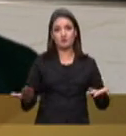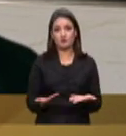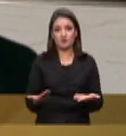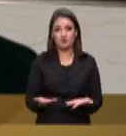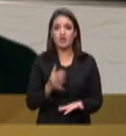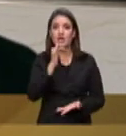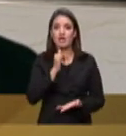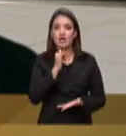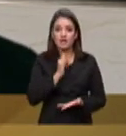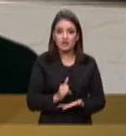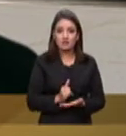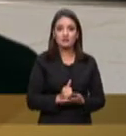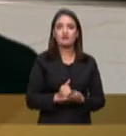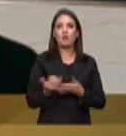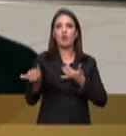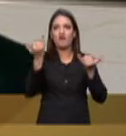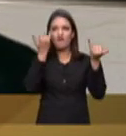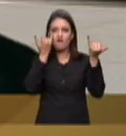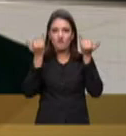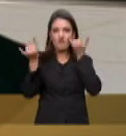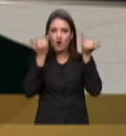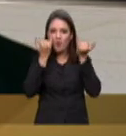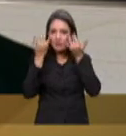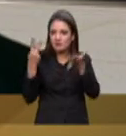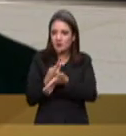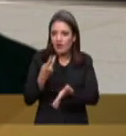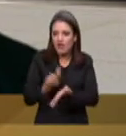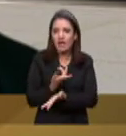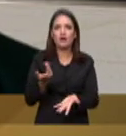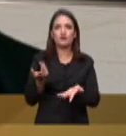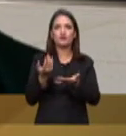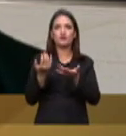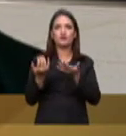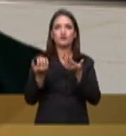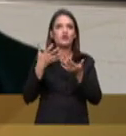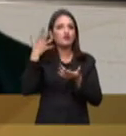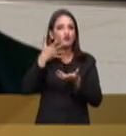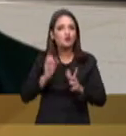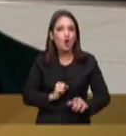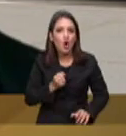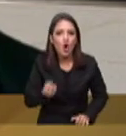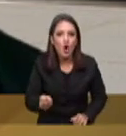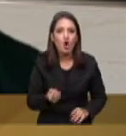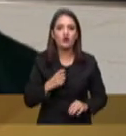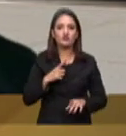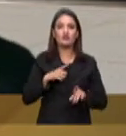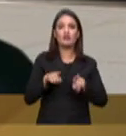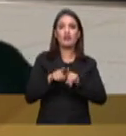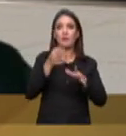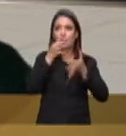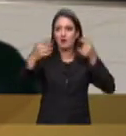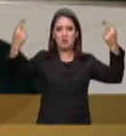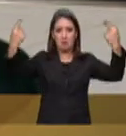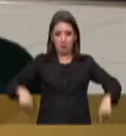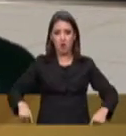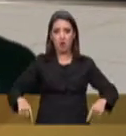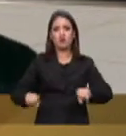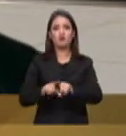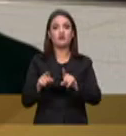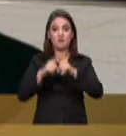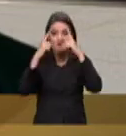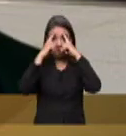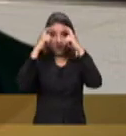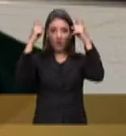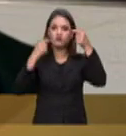tais como o avanço da desinformação, do discurso de ódio, da polarização e da violência política.